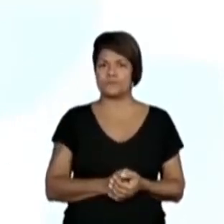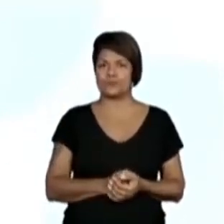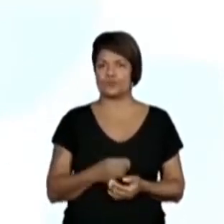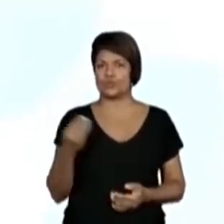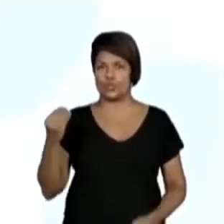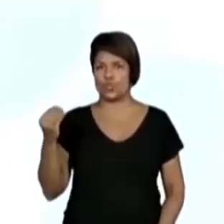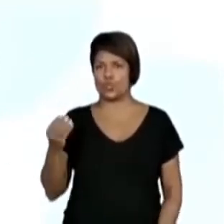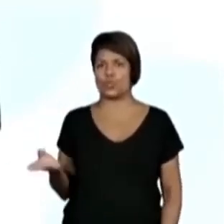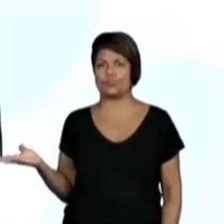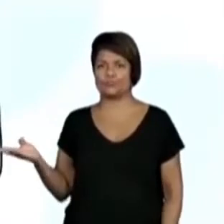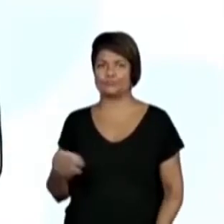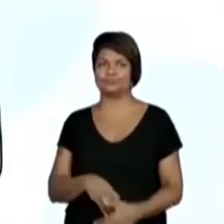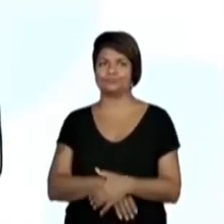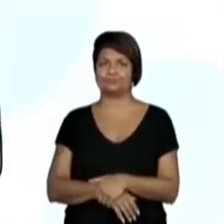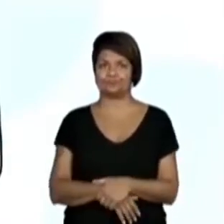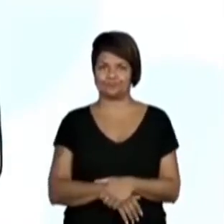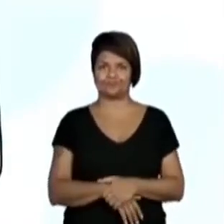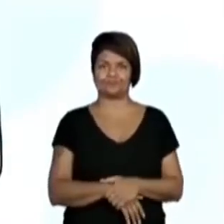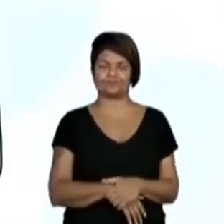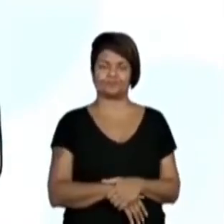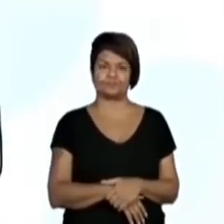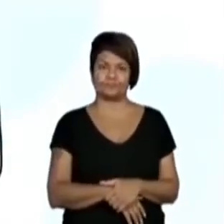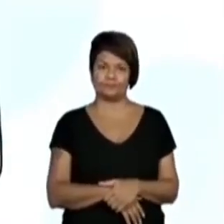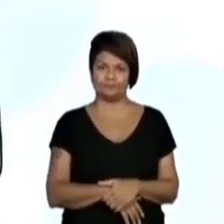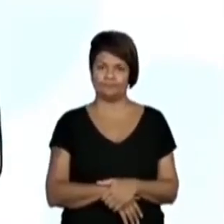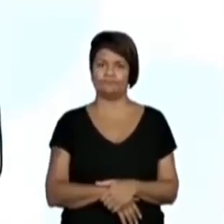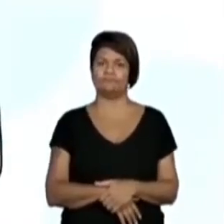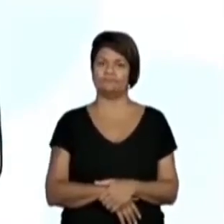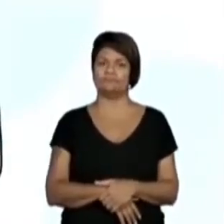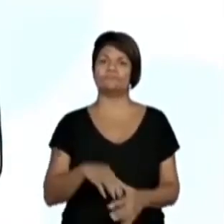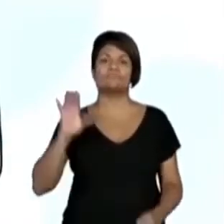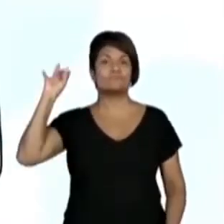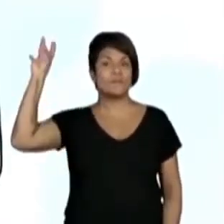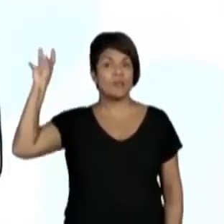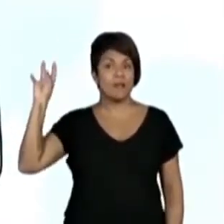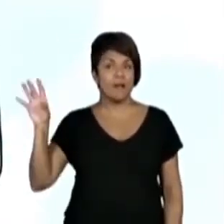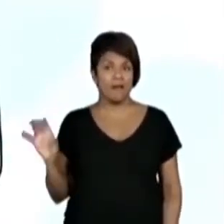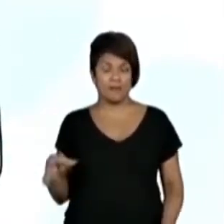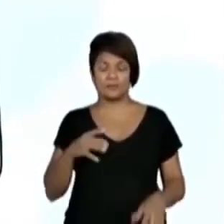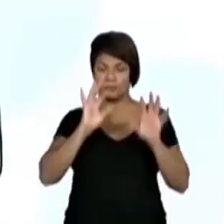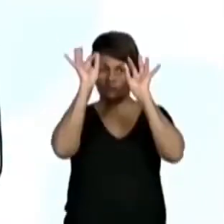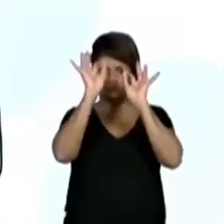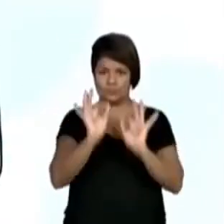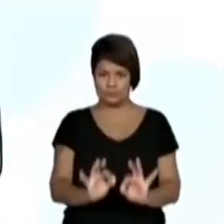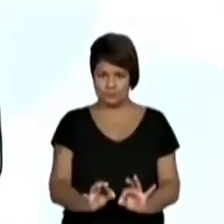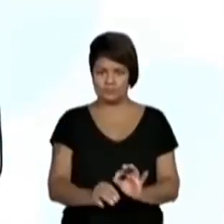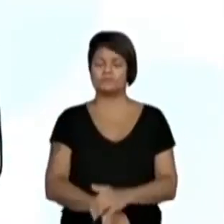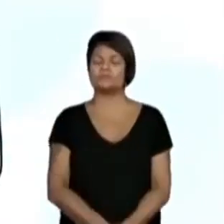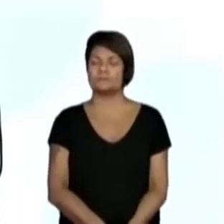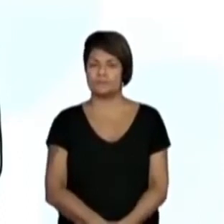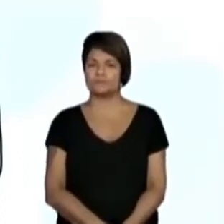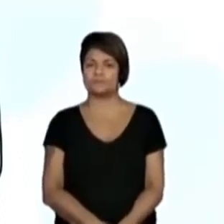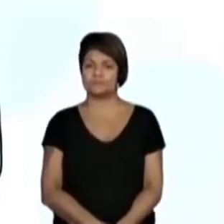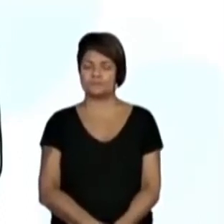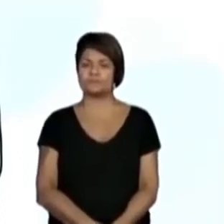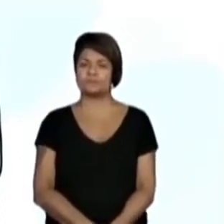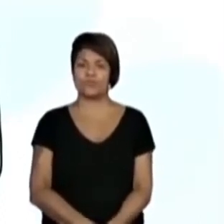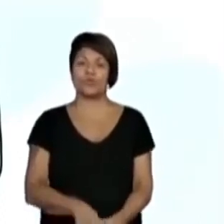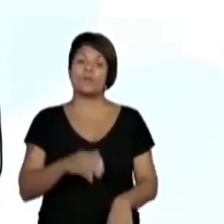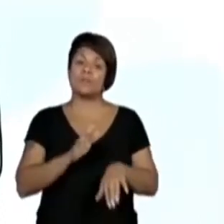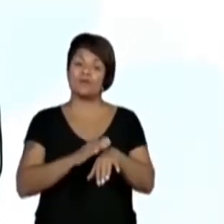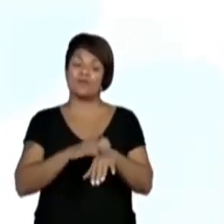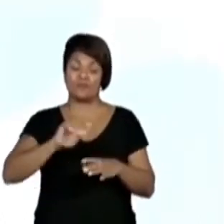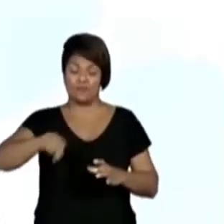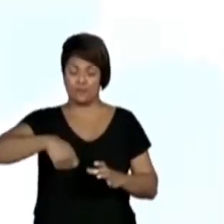aqui, o modo de fazer. Cada procedimento organizado para se fazer o